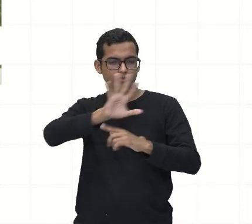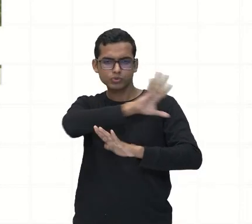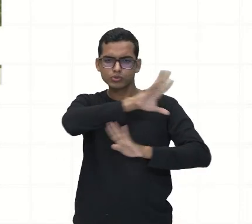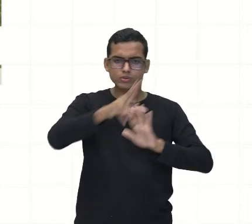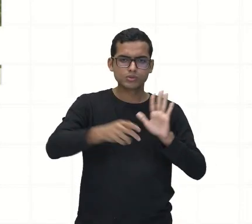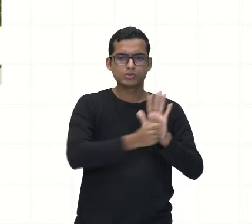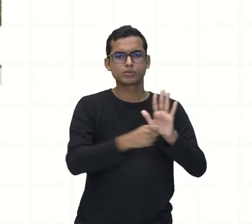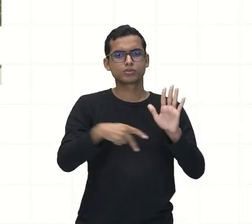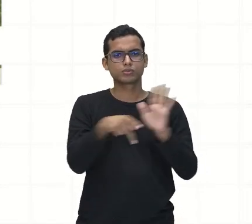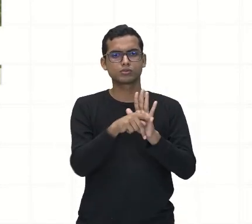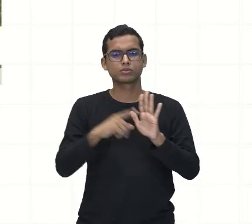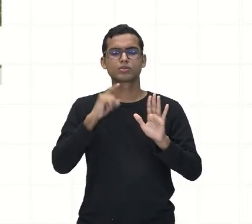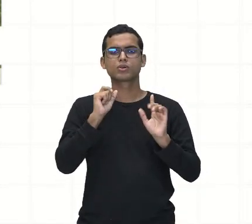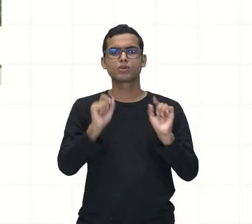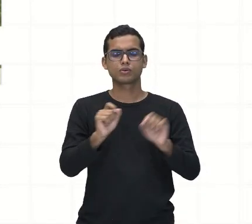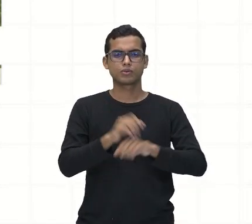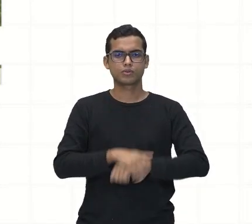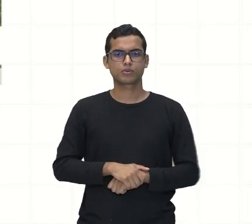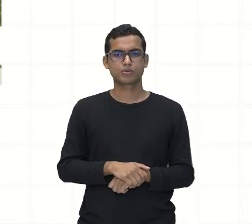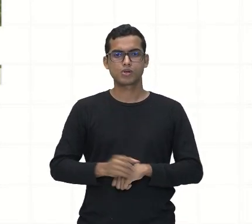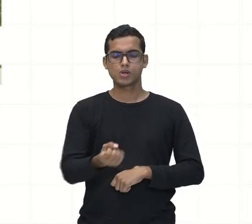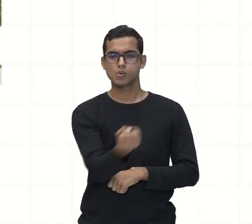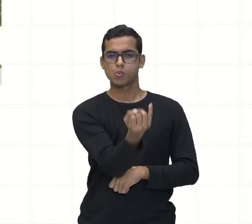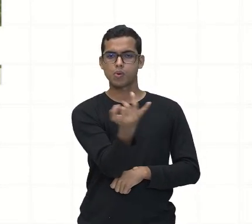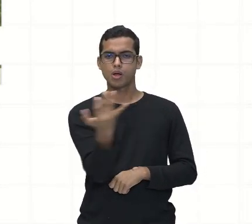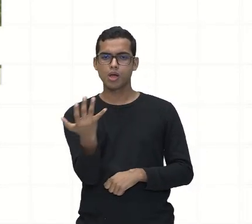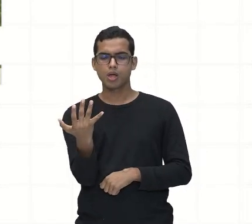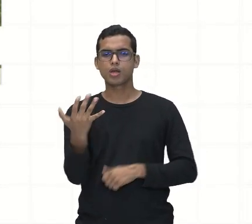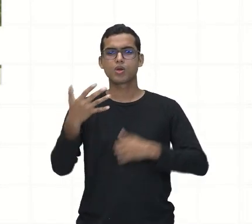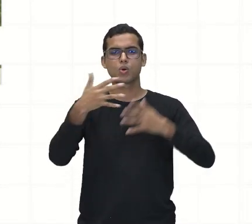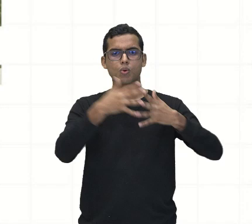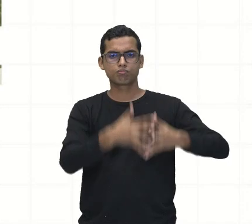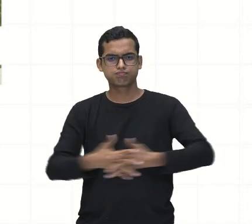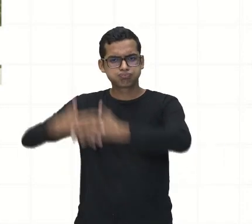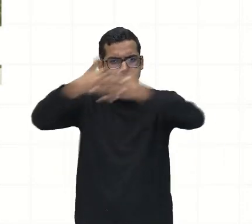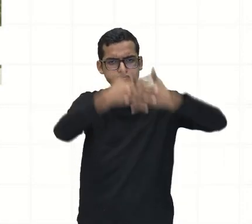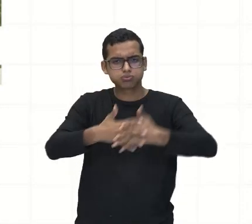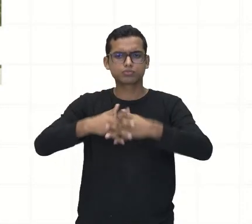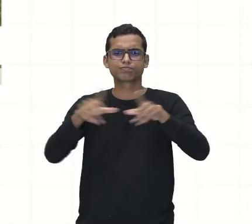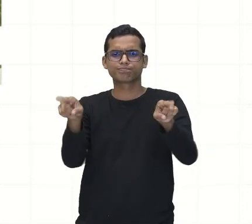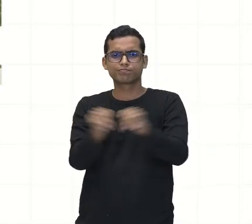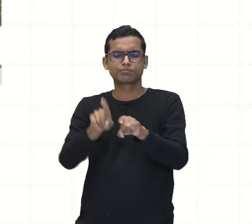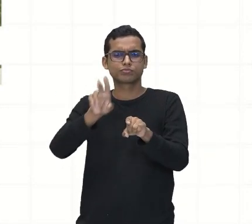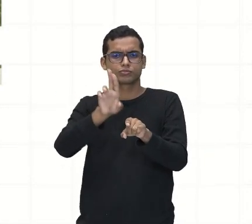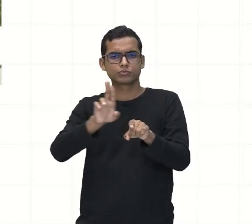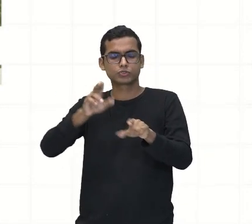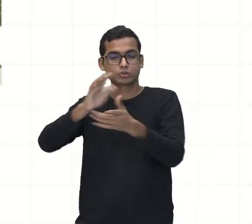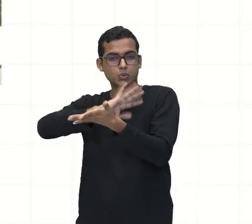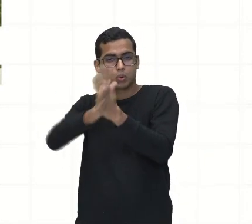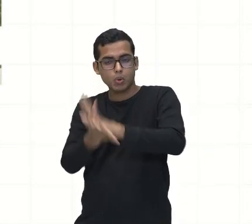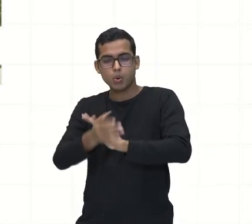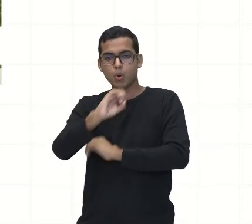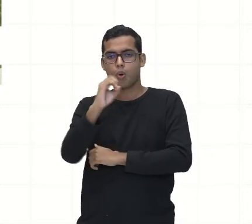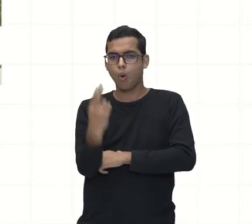o número de equipamentos que foram destruídos ou inutilizados. Por exemplo,